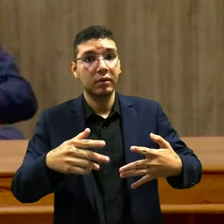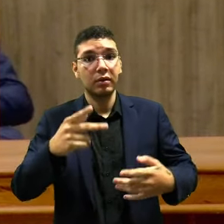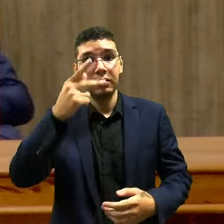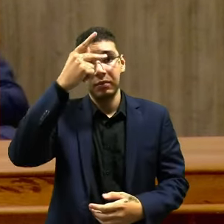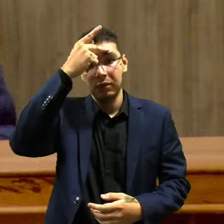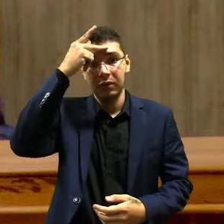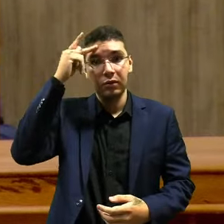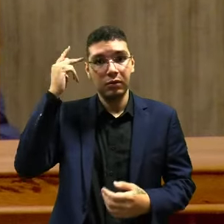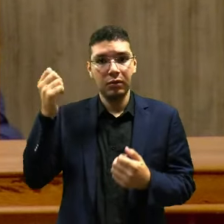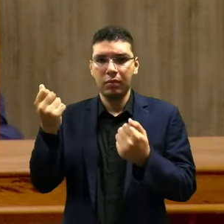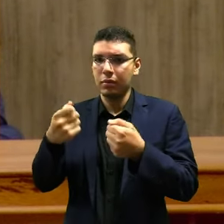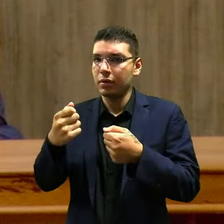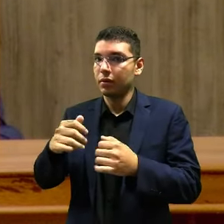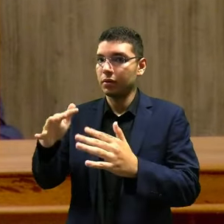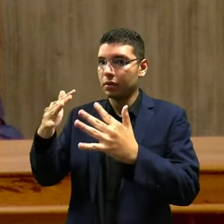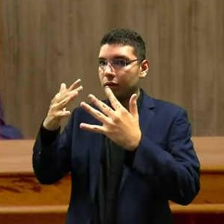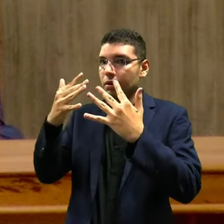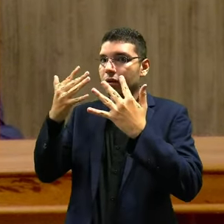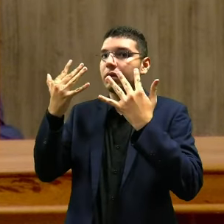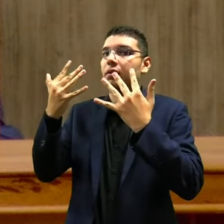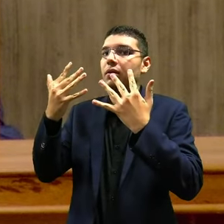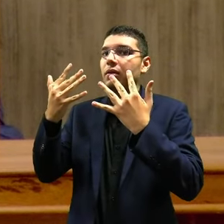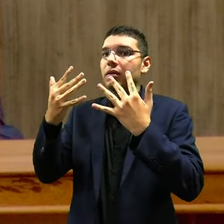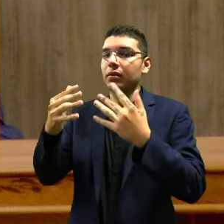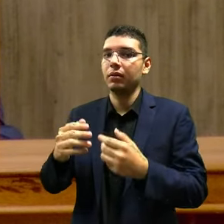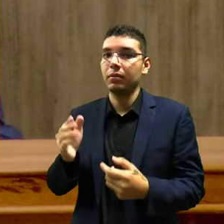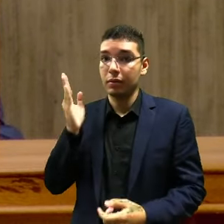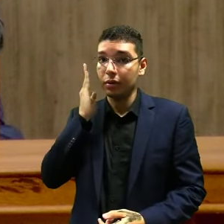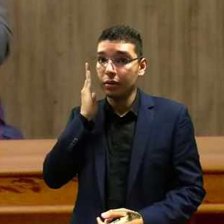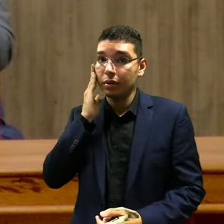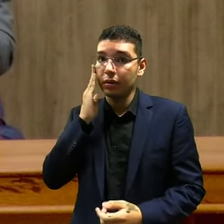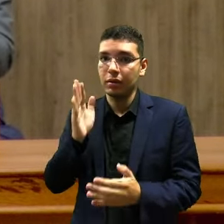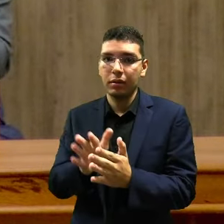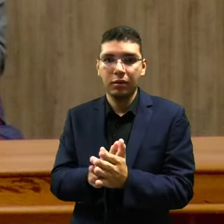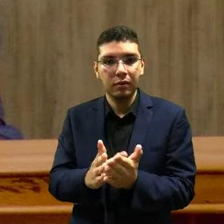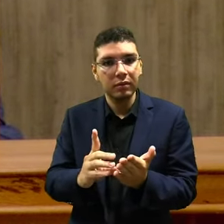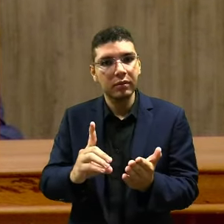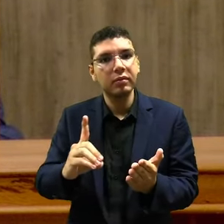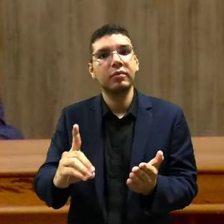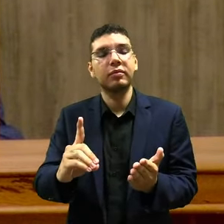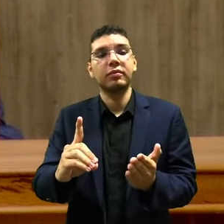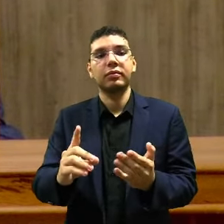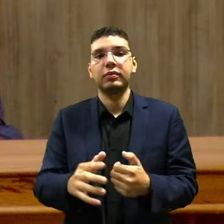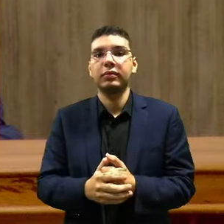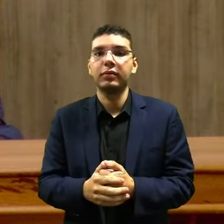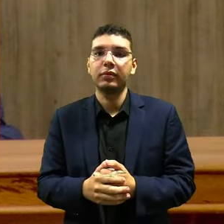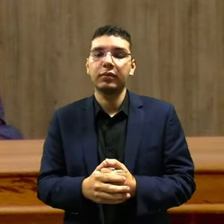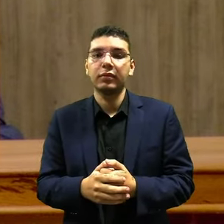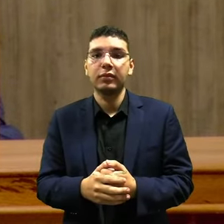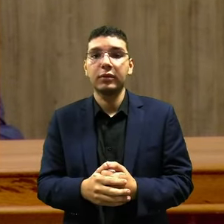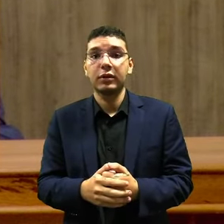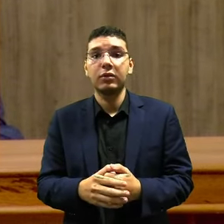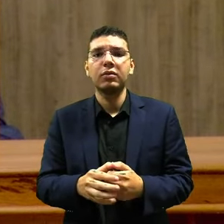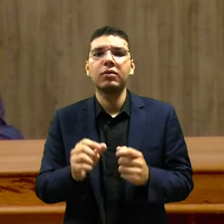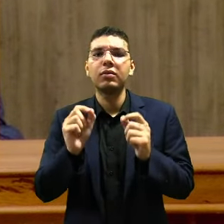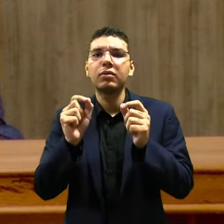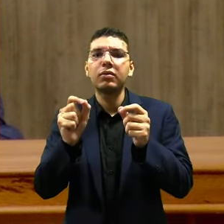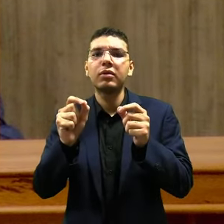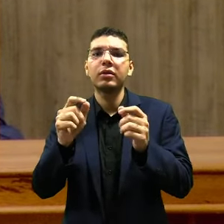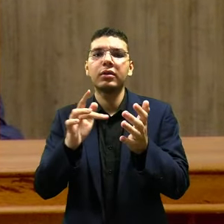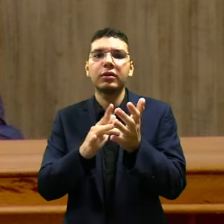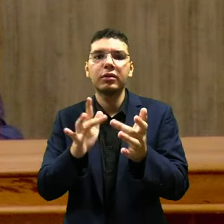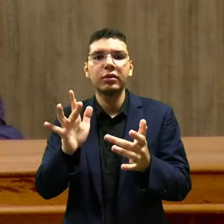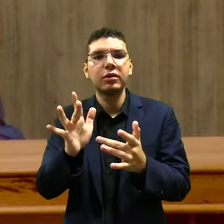ouça nessa expressão O que Jesus estava querendo pontuar é que ele estava